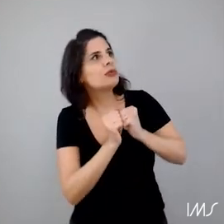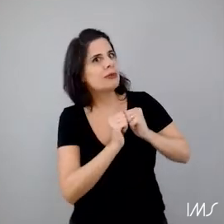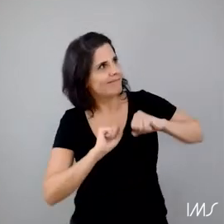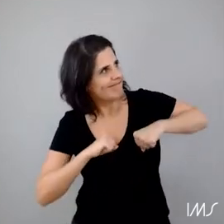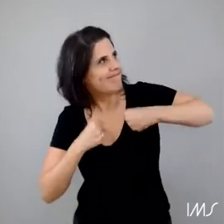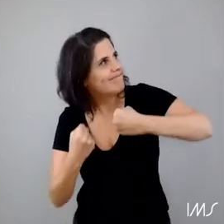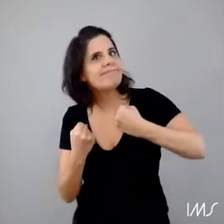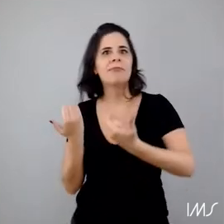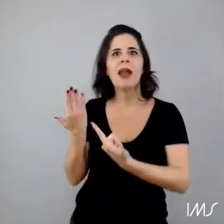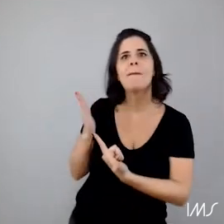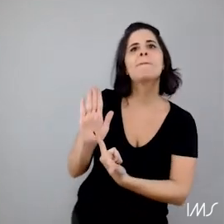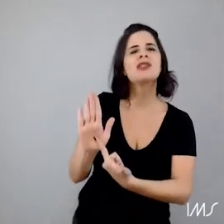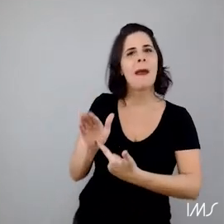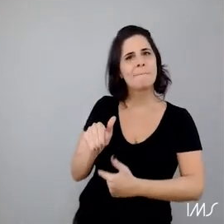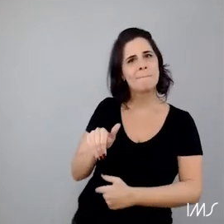tarefa.